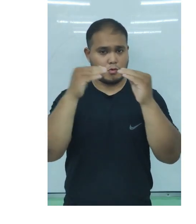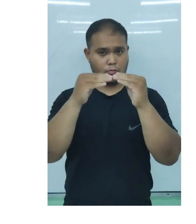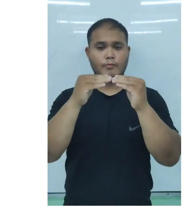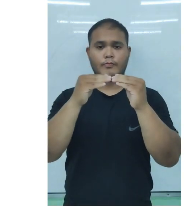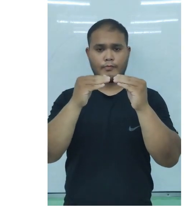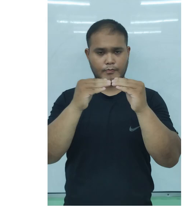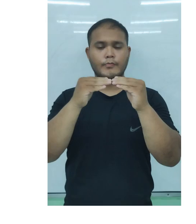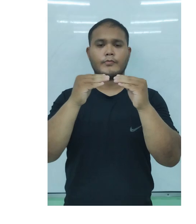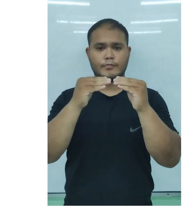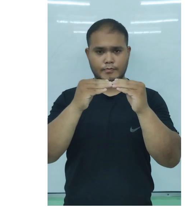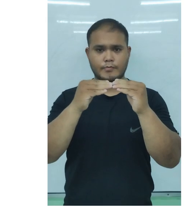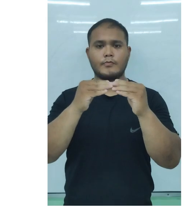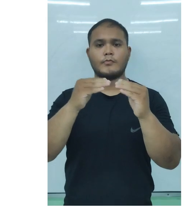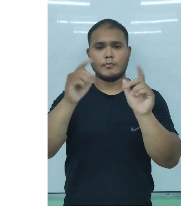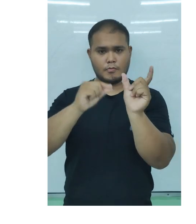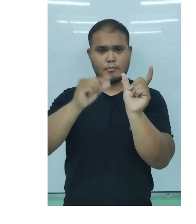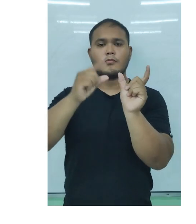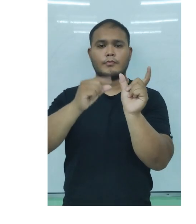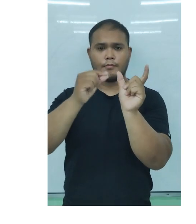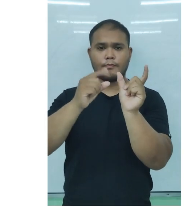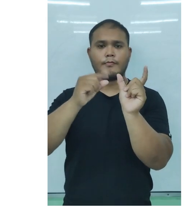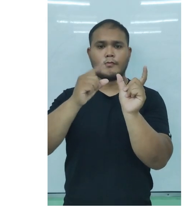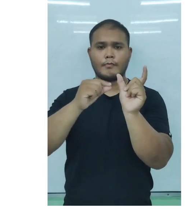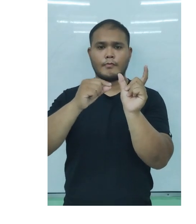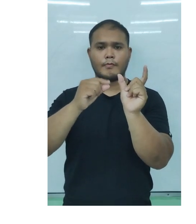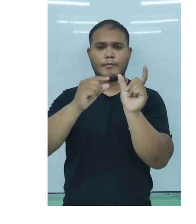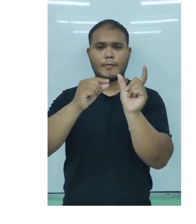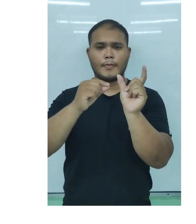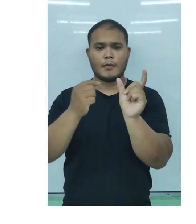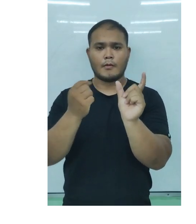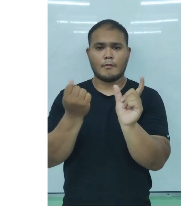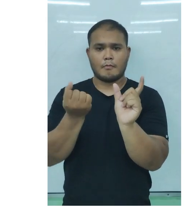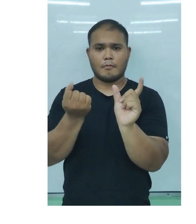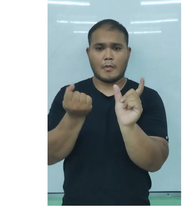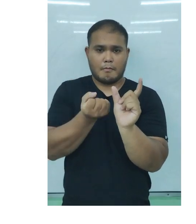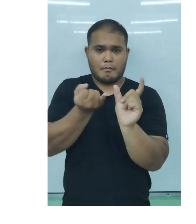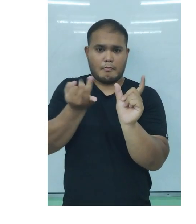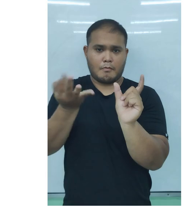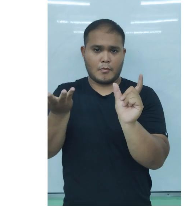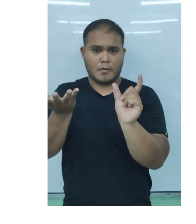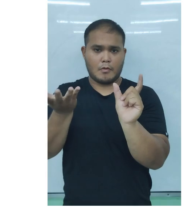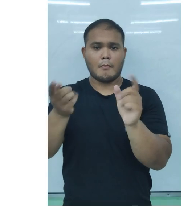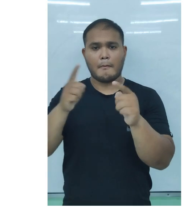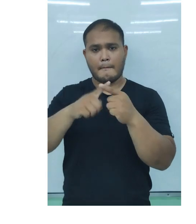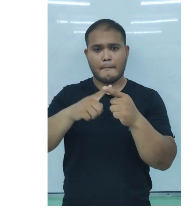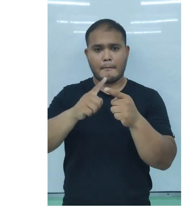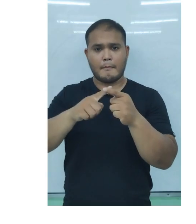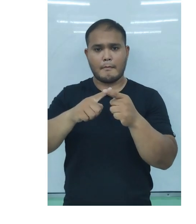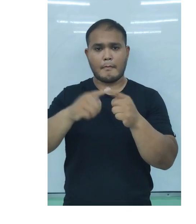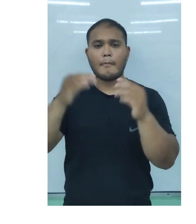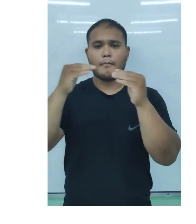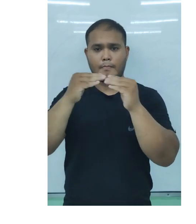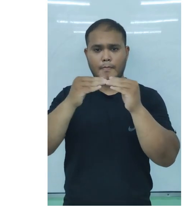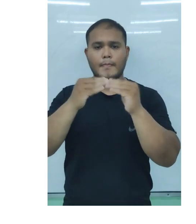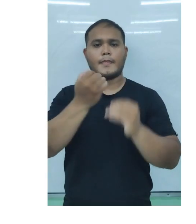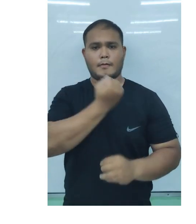está concordando em número. Aí a gente tem o verbo na terceira pessoa do singular no presente do